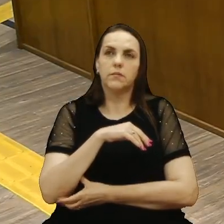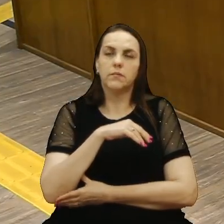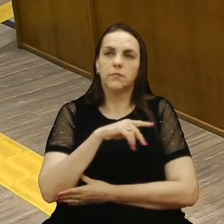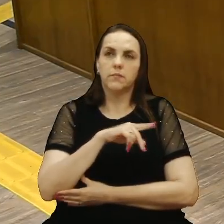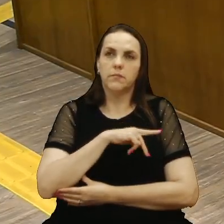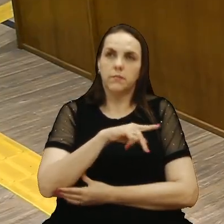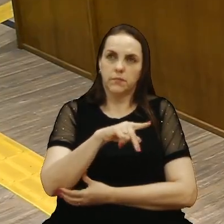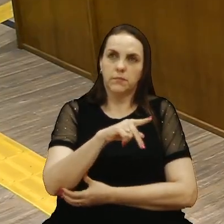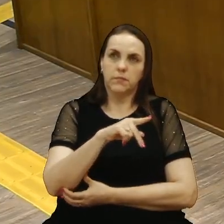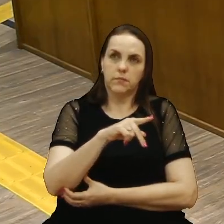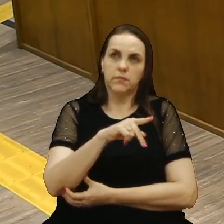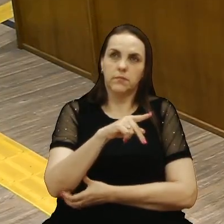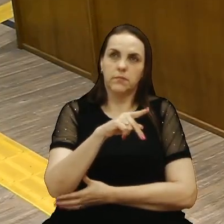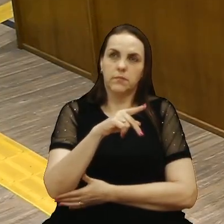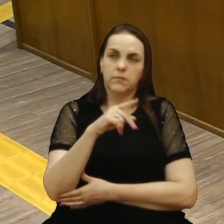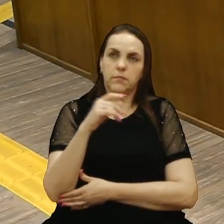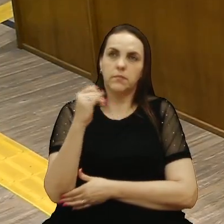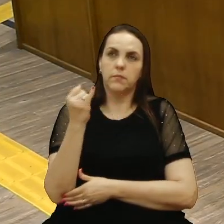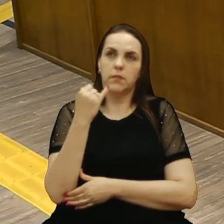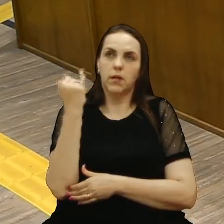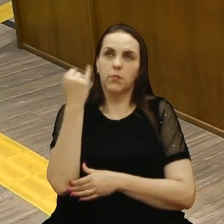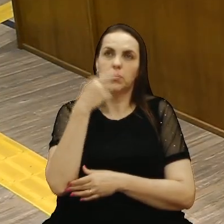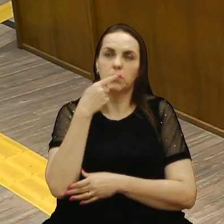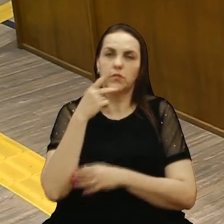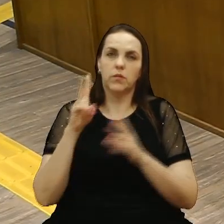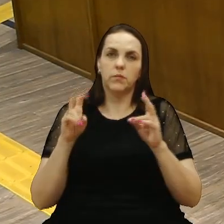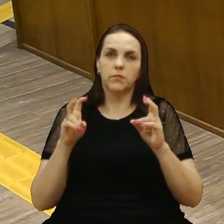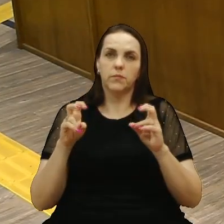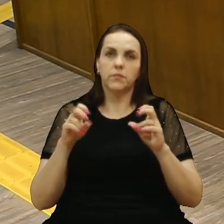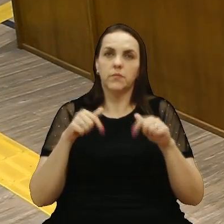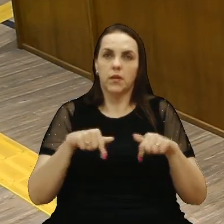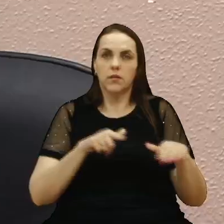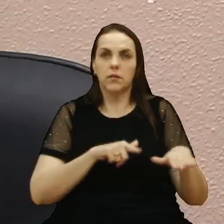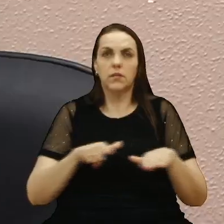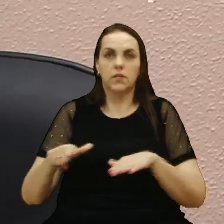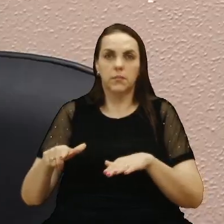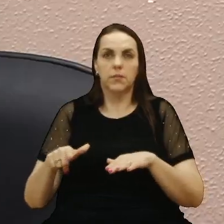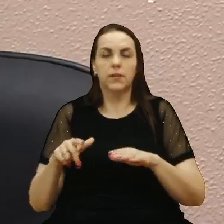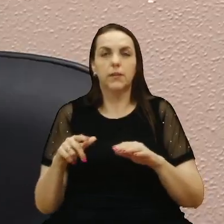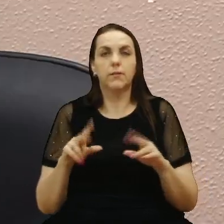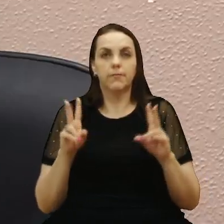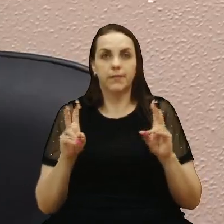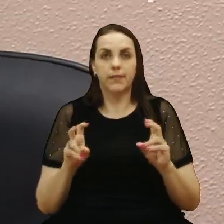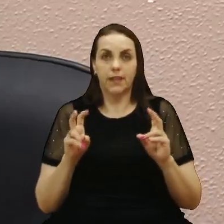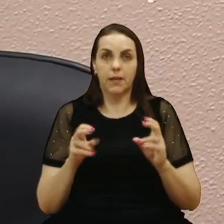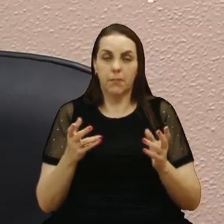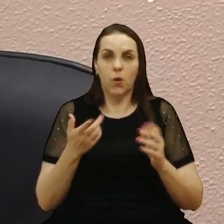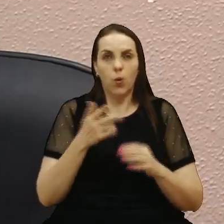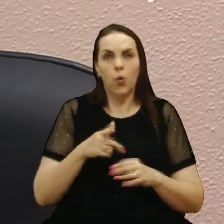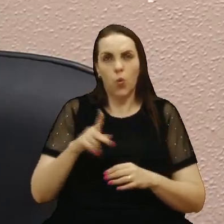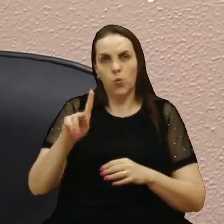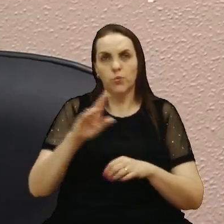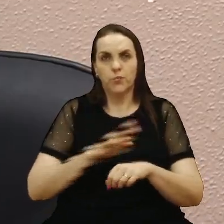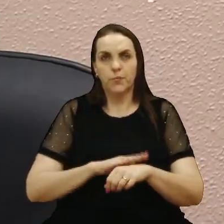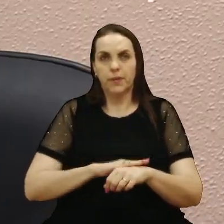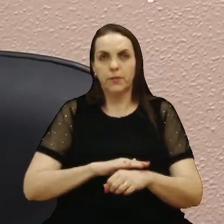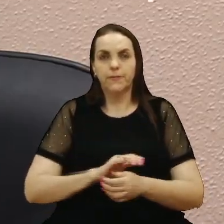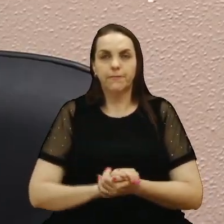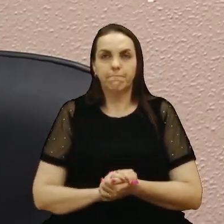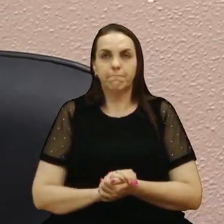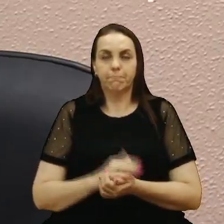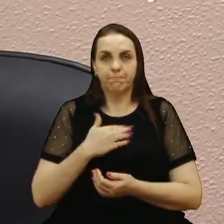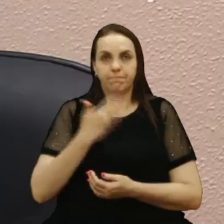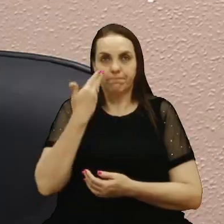Senhor presidente, importante falar sobre esse assunto. Inclusive, essa semana tratamos desse tema também em outras oportunidades. Essa